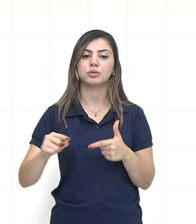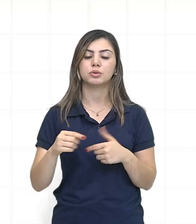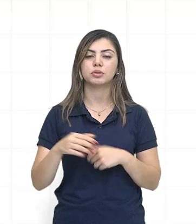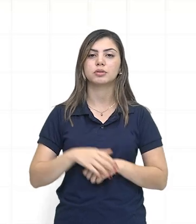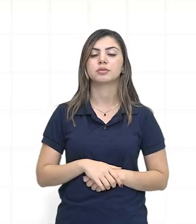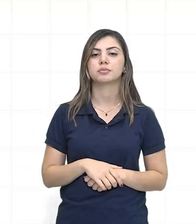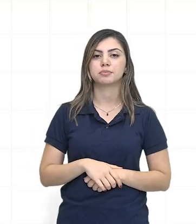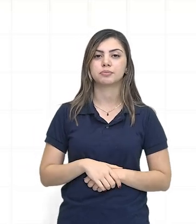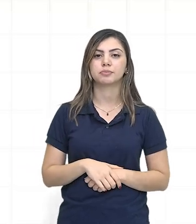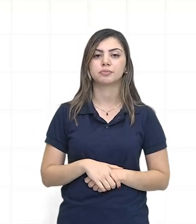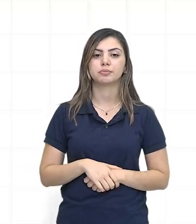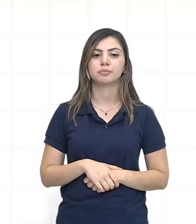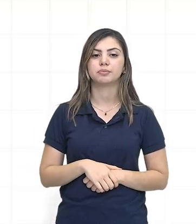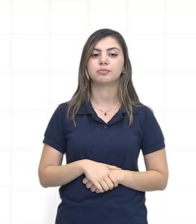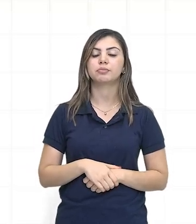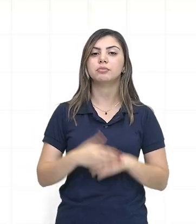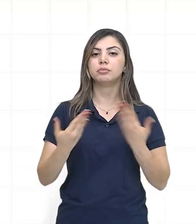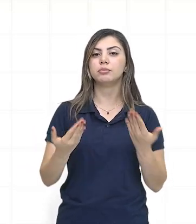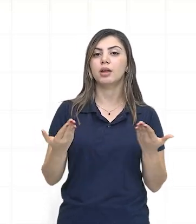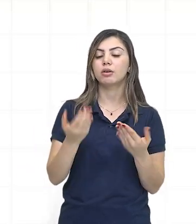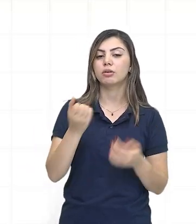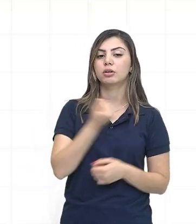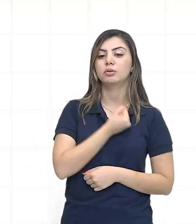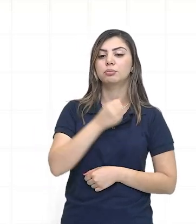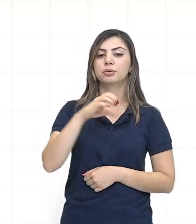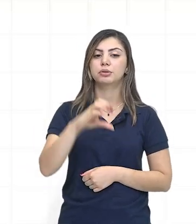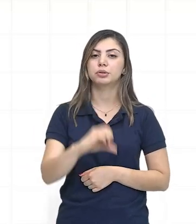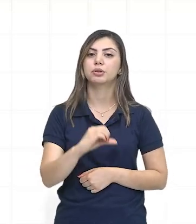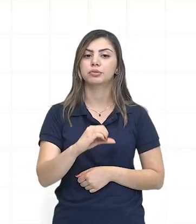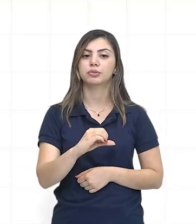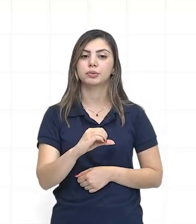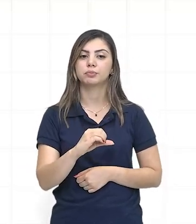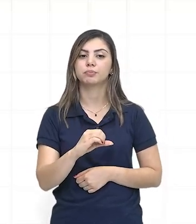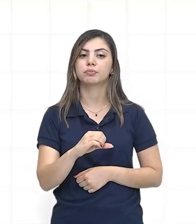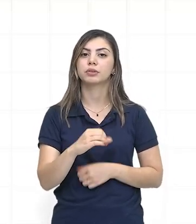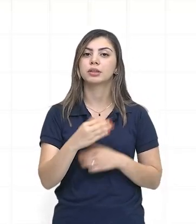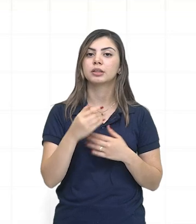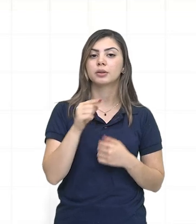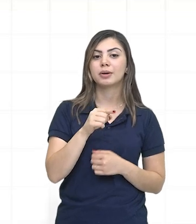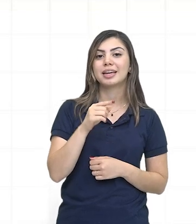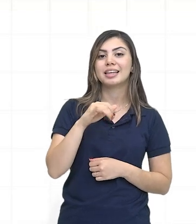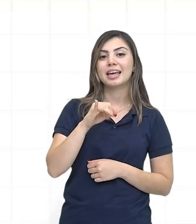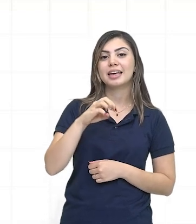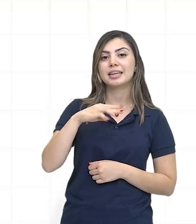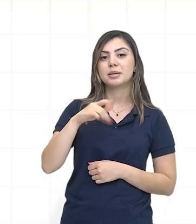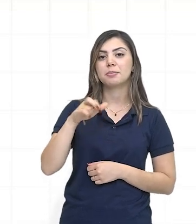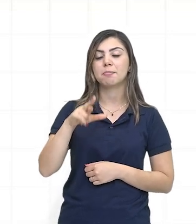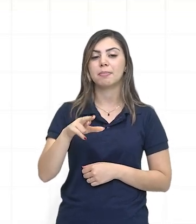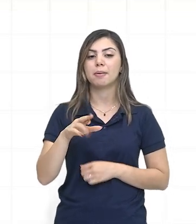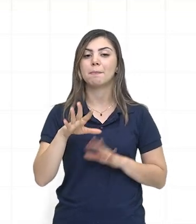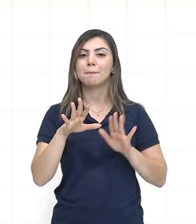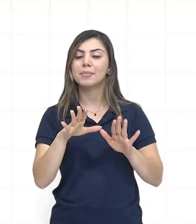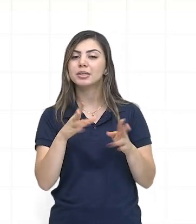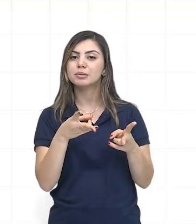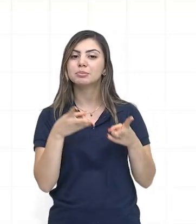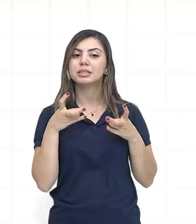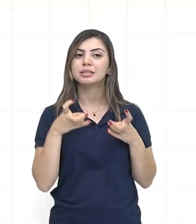composto. O número 9, apesar de ele ser ímpar, ele